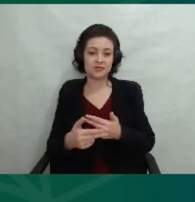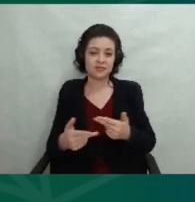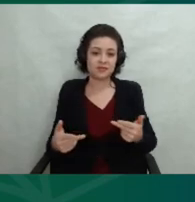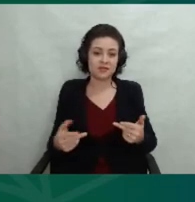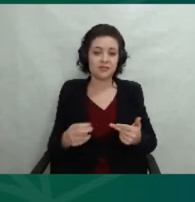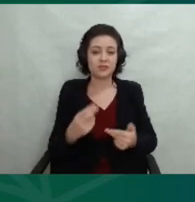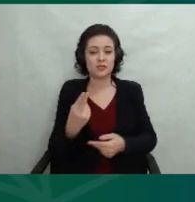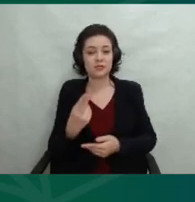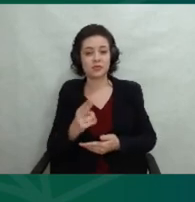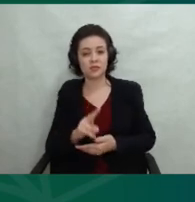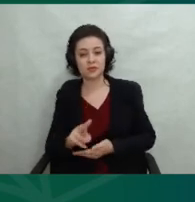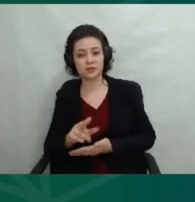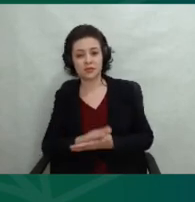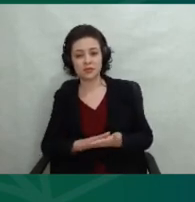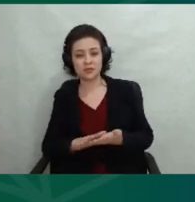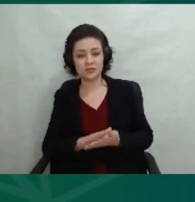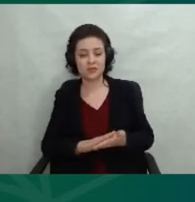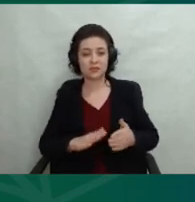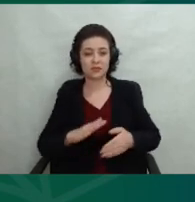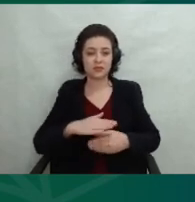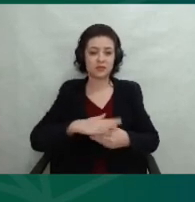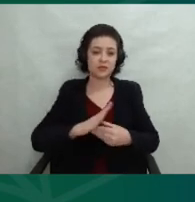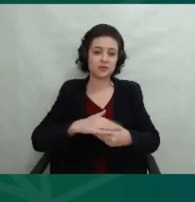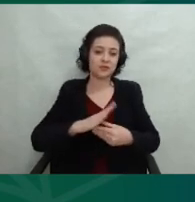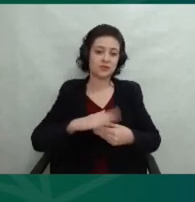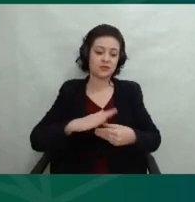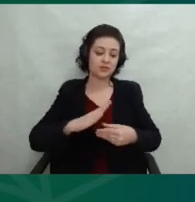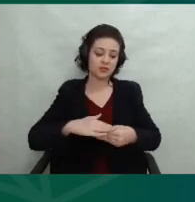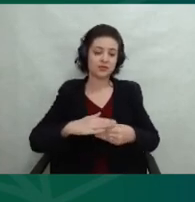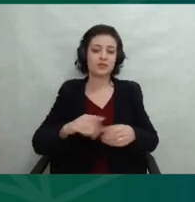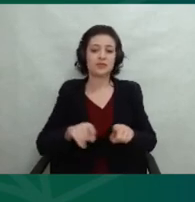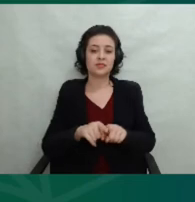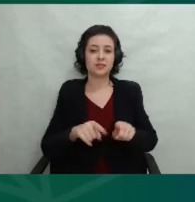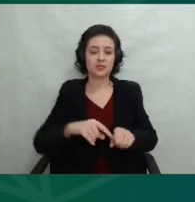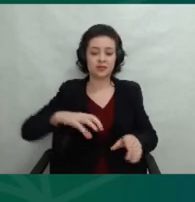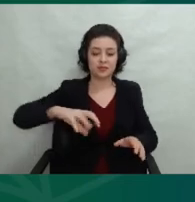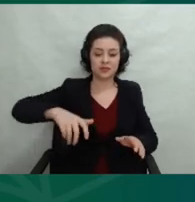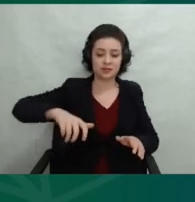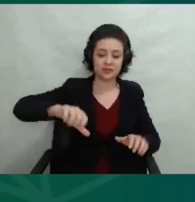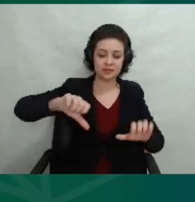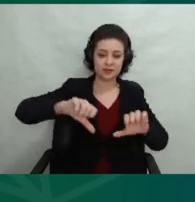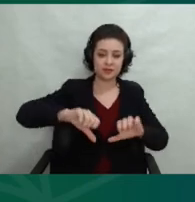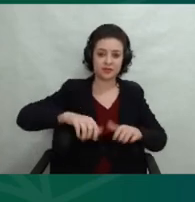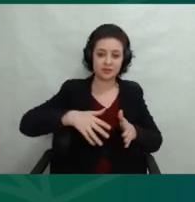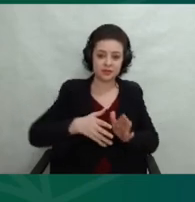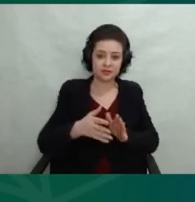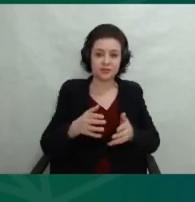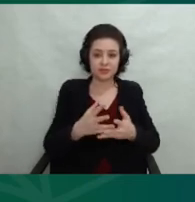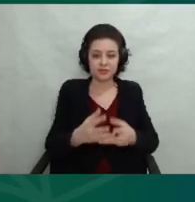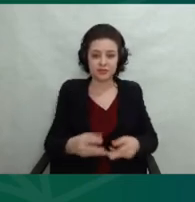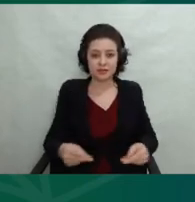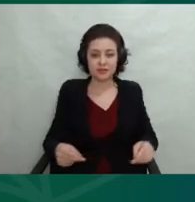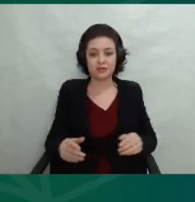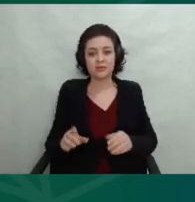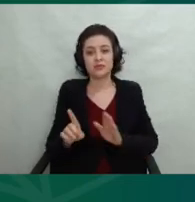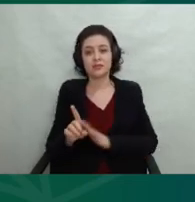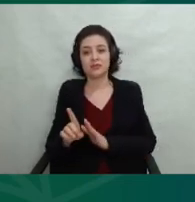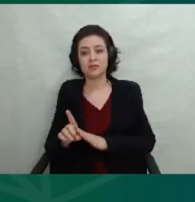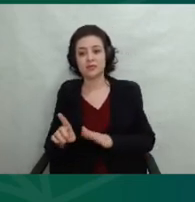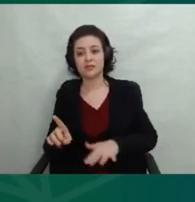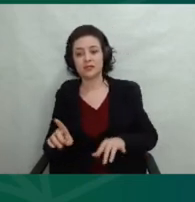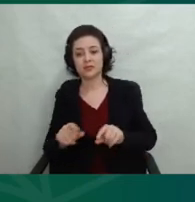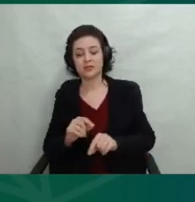no vaso sanitário, pias e assim por diante, isso agrava bastante o problema. E no lado direito, nós estamos vendo que os metabólicos,